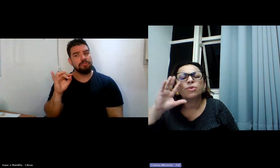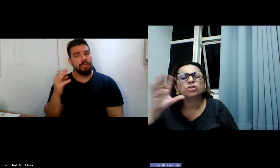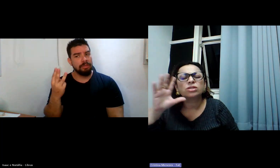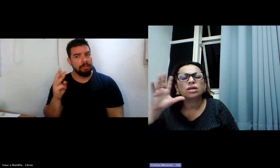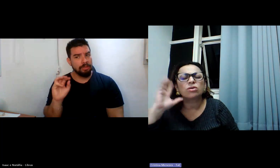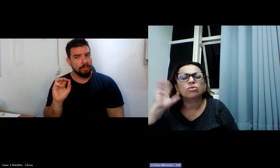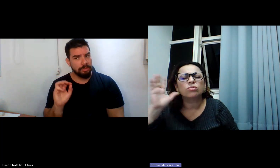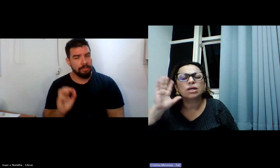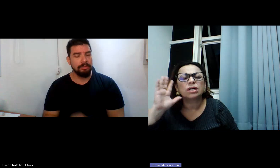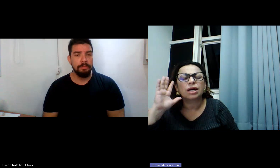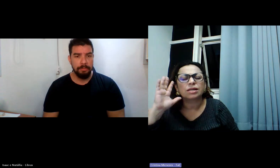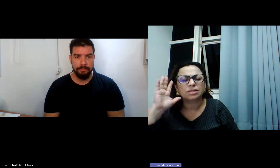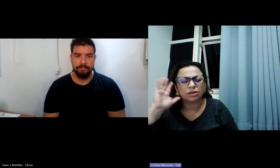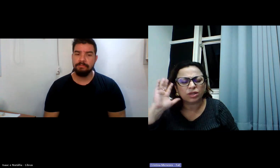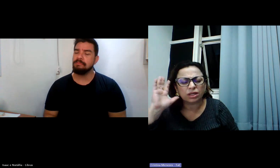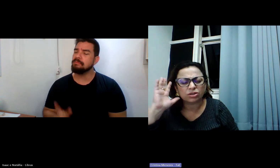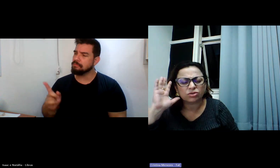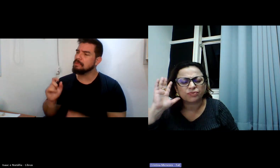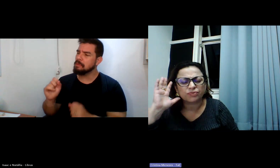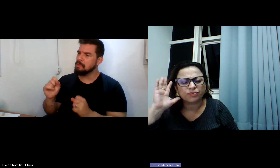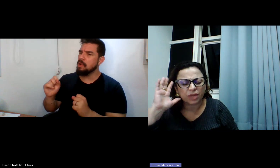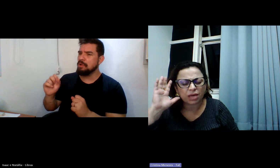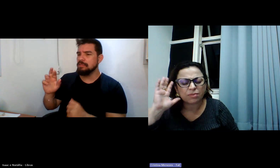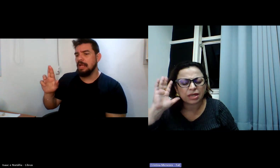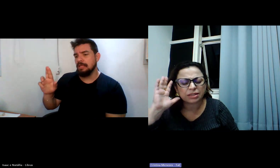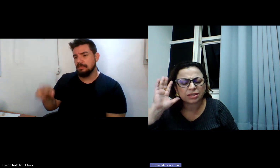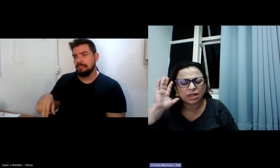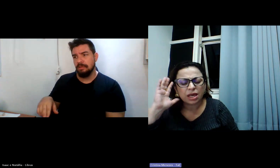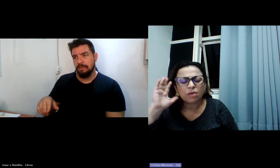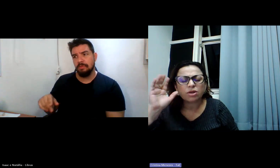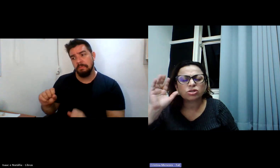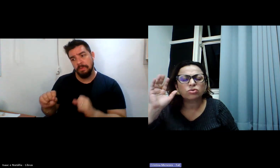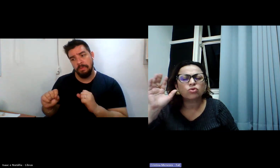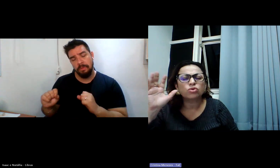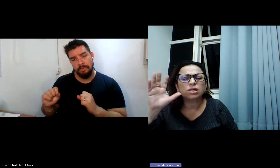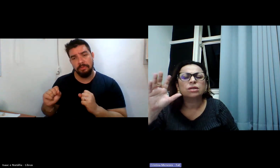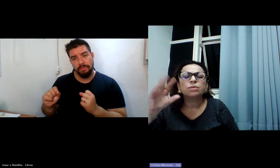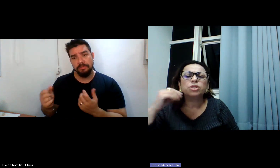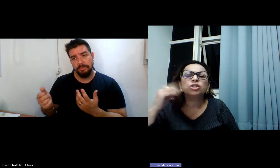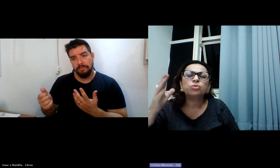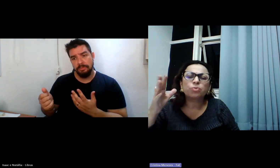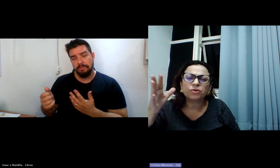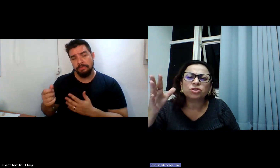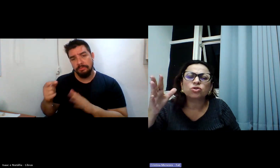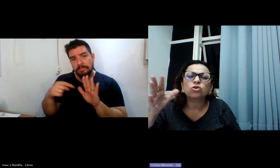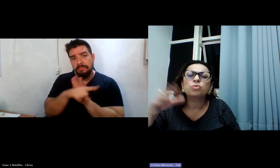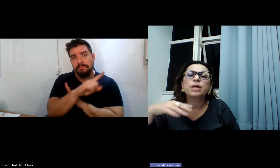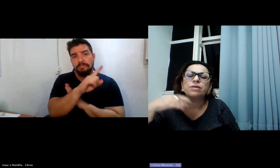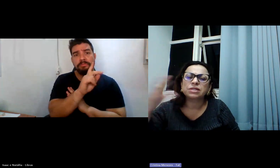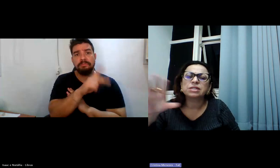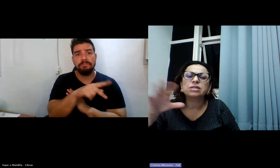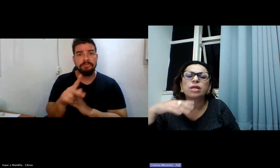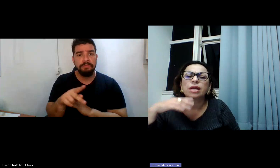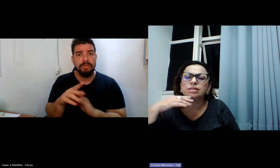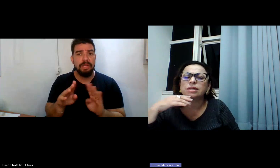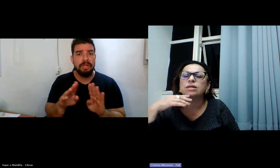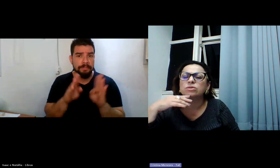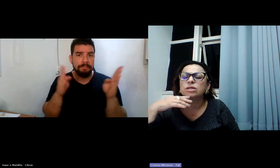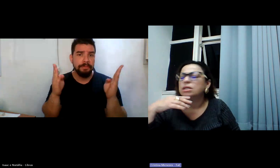que você pode ter alguma razão nisso, né? Mas eu acho que não custa pedir para o professor para ele fazer